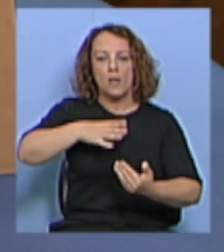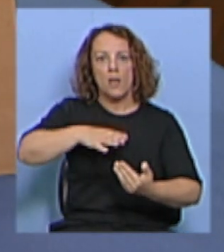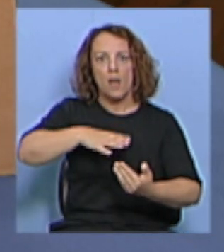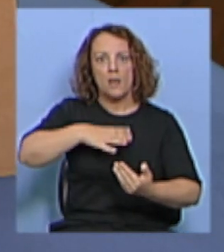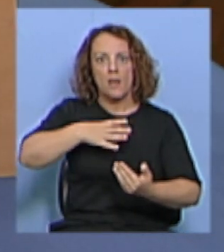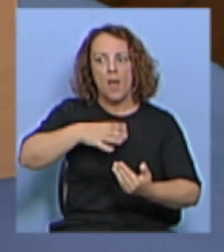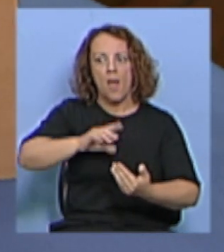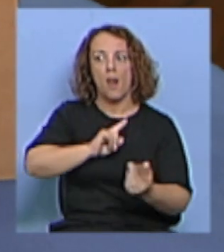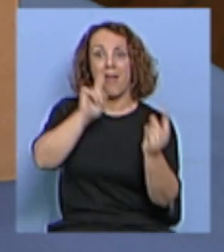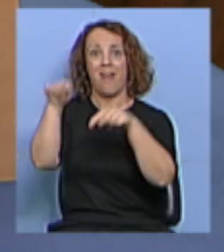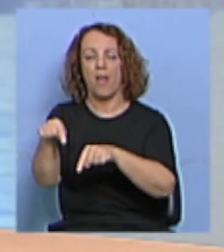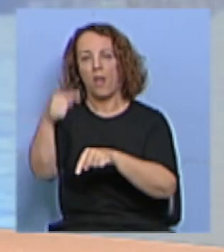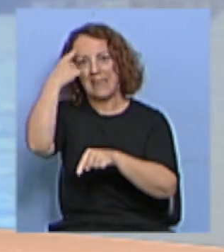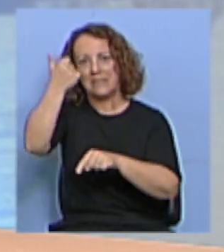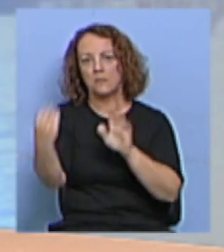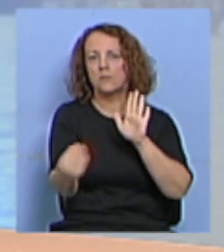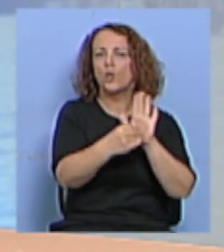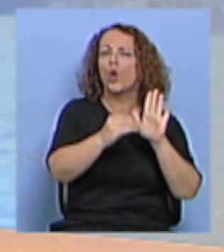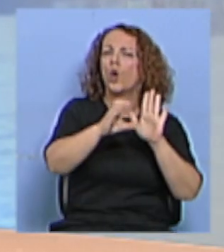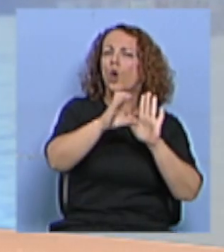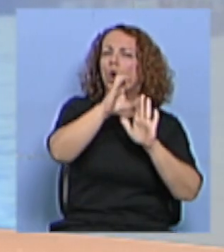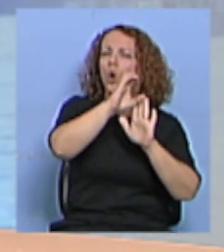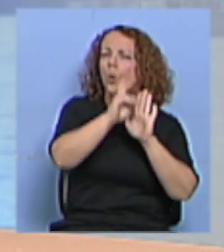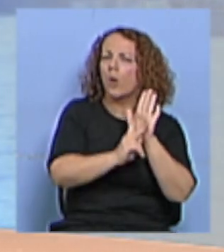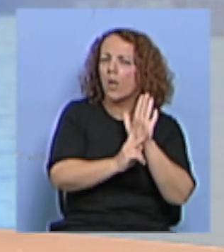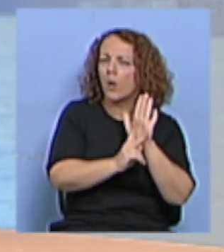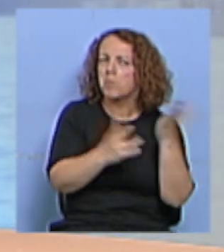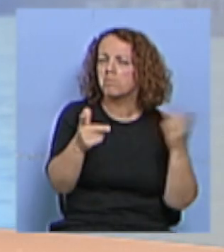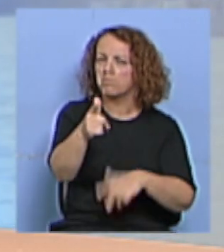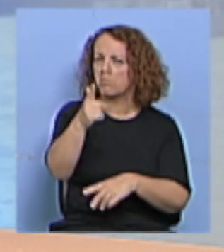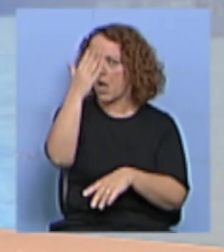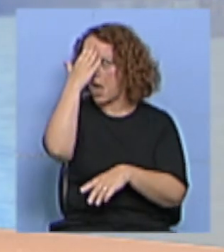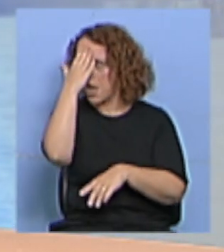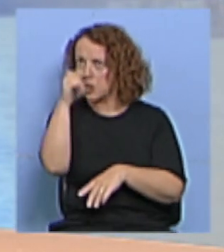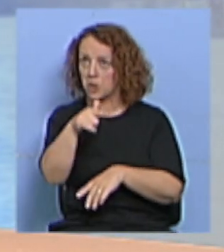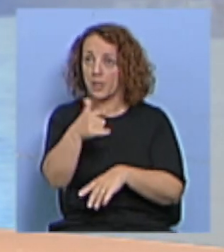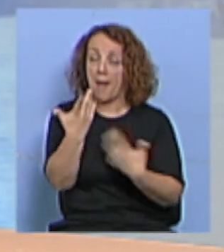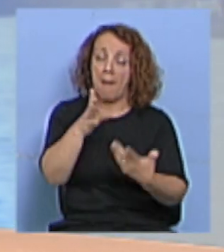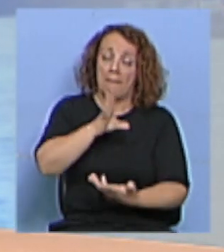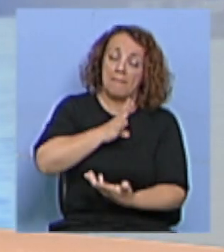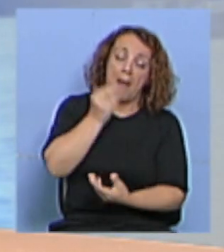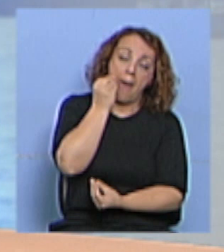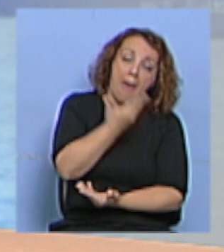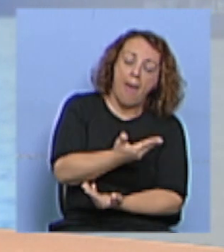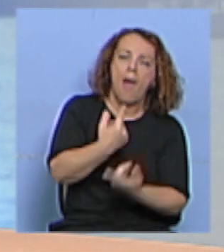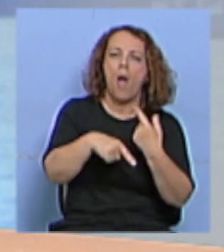num currículo. Pode ser um mal necessário, pode ser uma oportunidade para